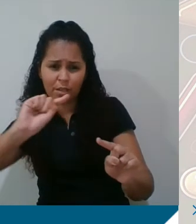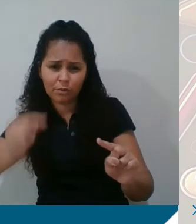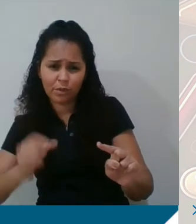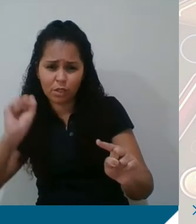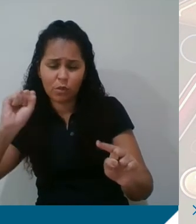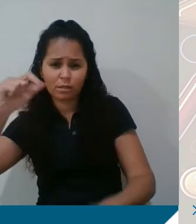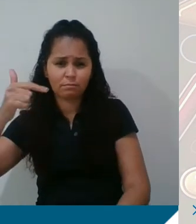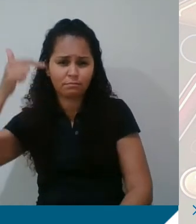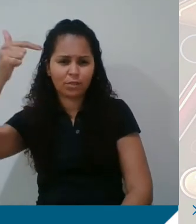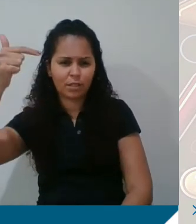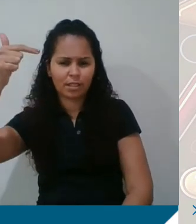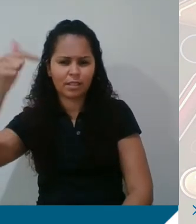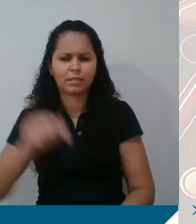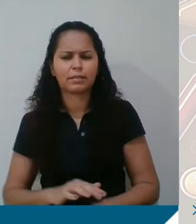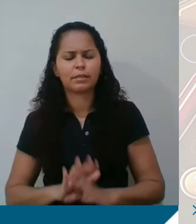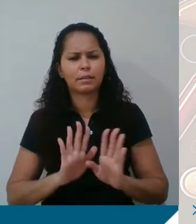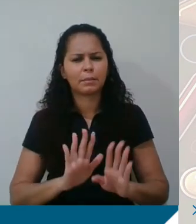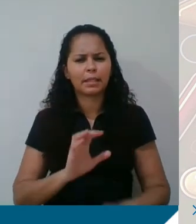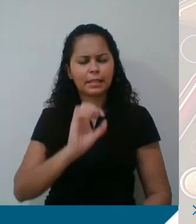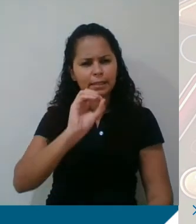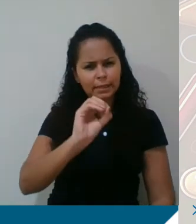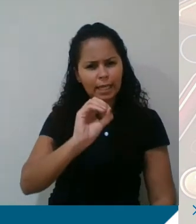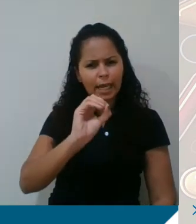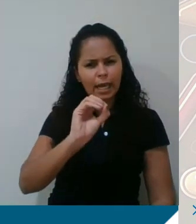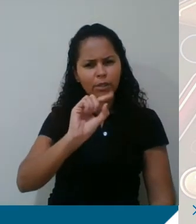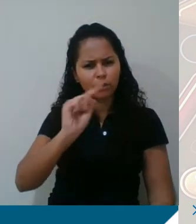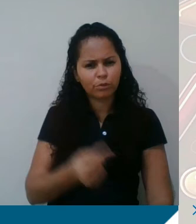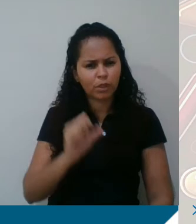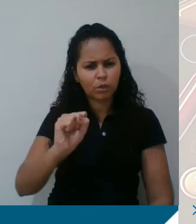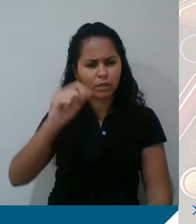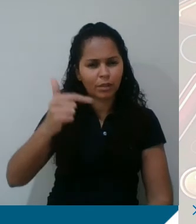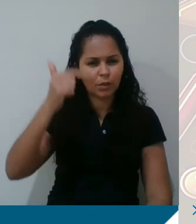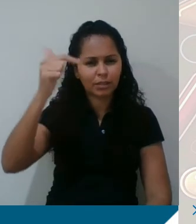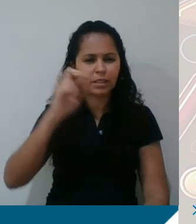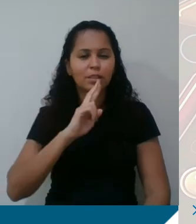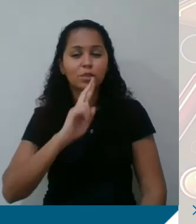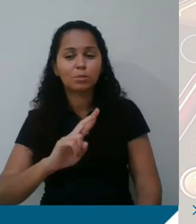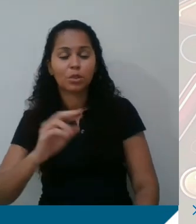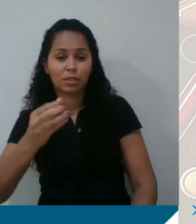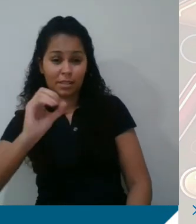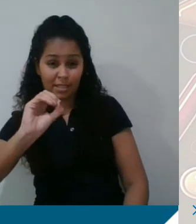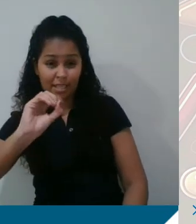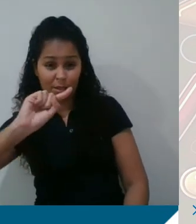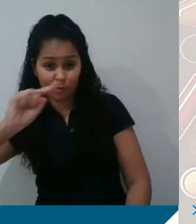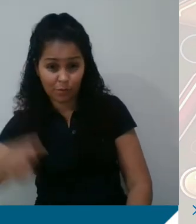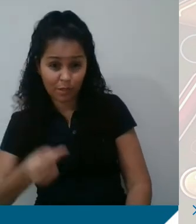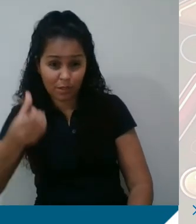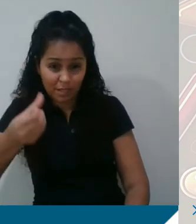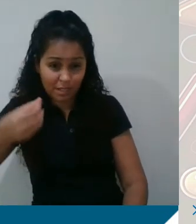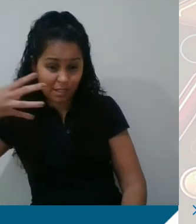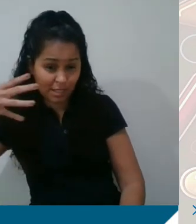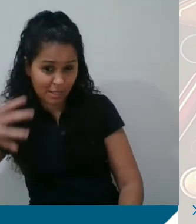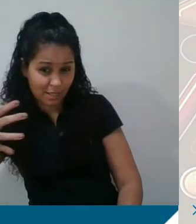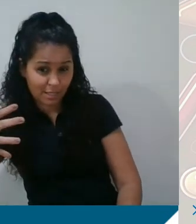reduzida a um 0,8 elevado ao quadrado. Mas 0,8 elevado ao quadrado é 0,64. Então, vamos pensar juntos? Um